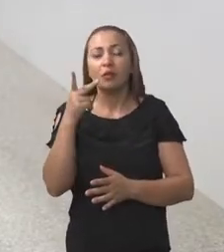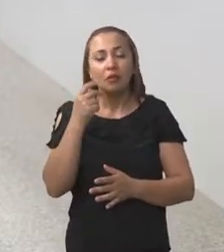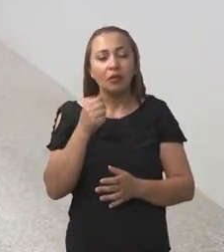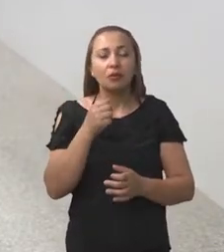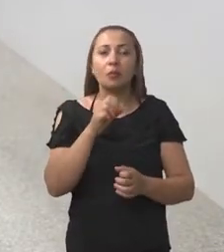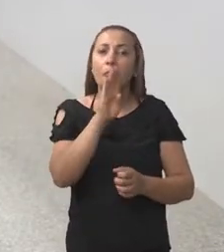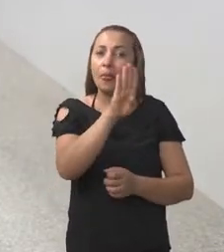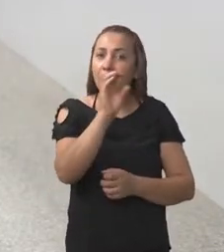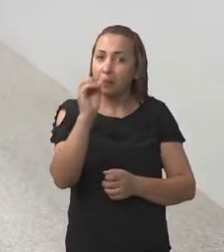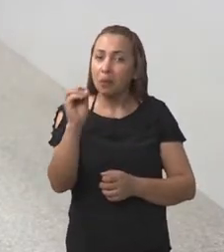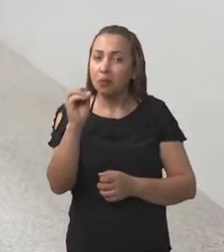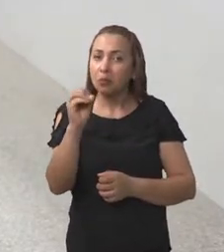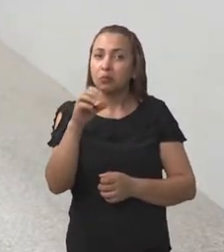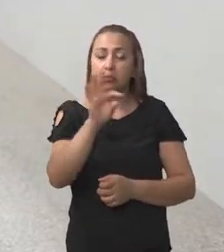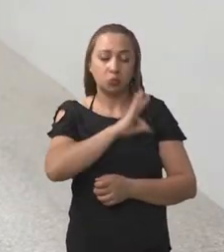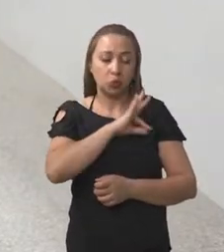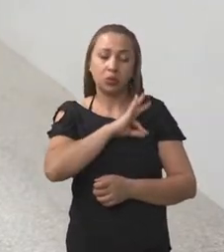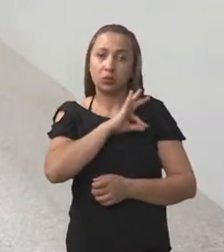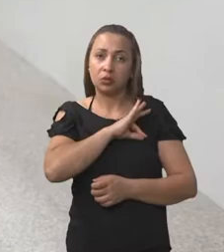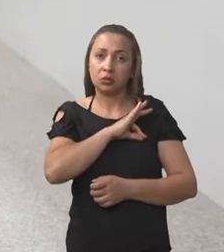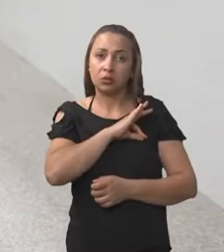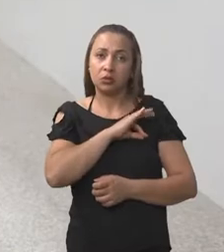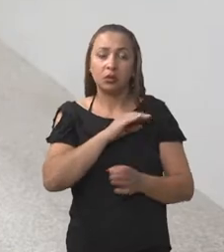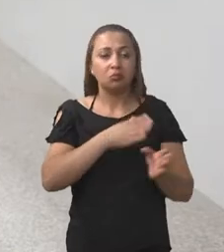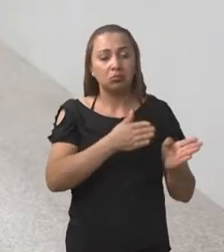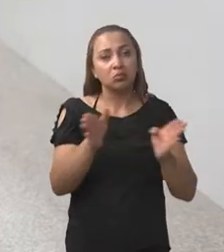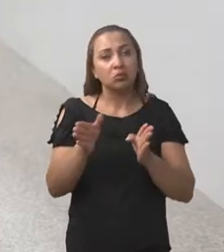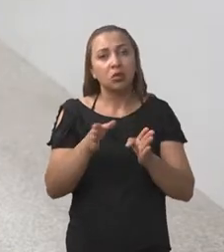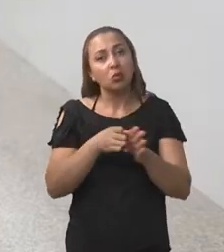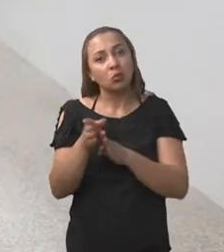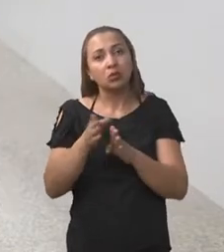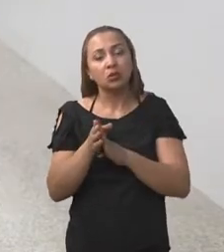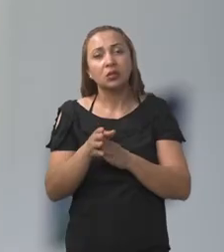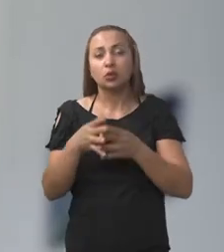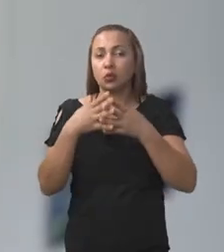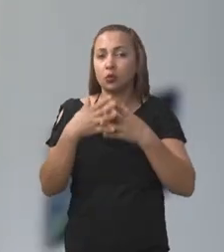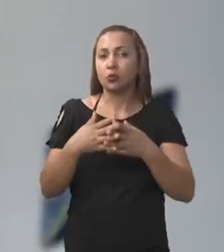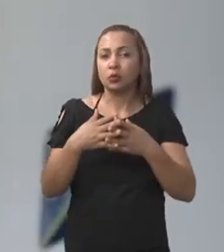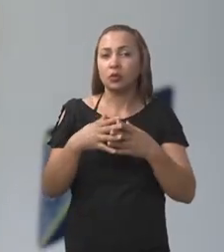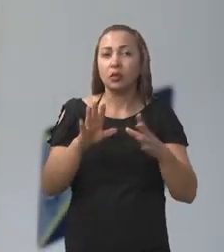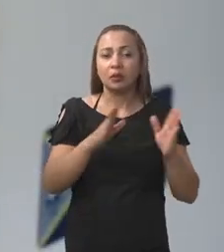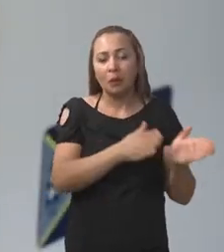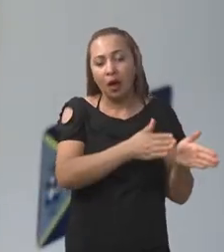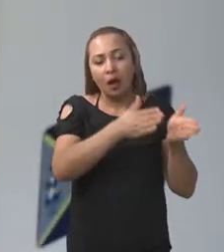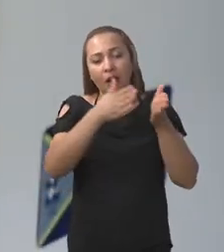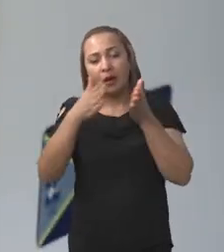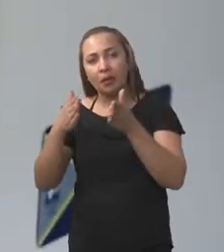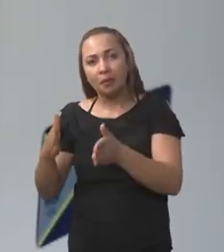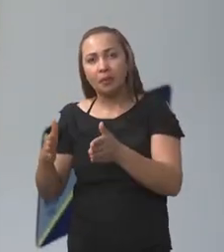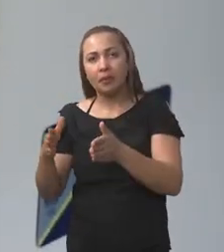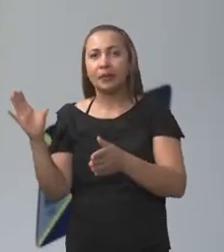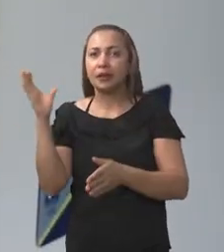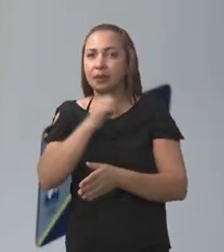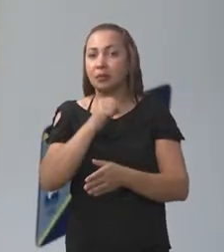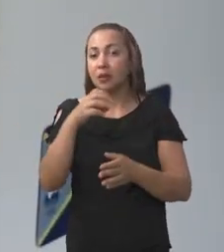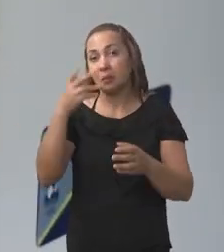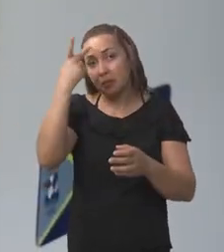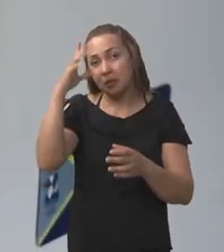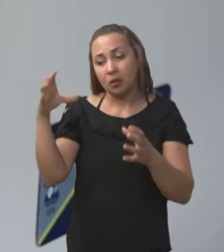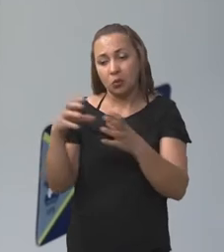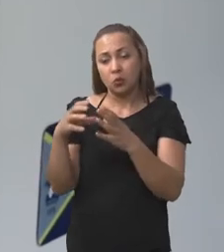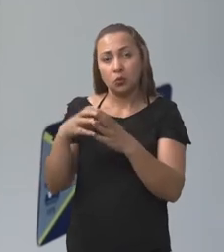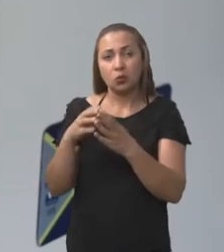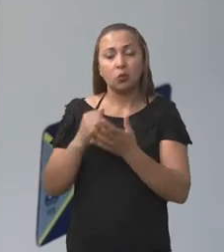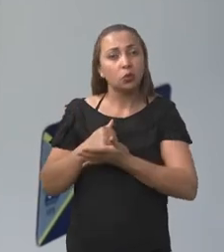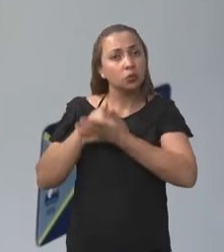ocorrência, passo por uma mediação na delegacia de conflitos e sou encaminhada imediatamente ao grupo